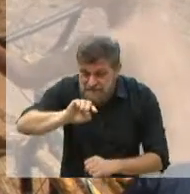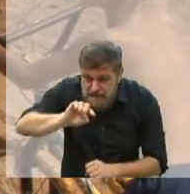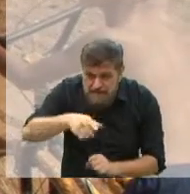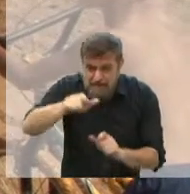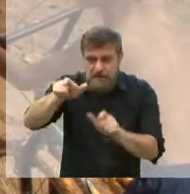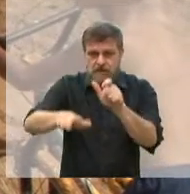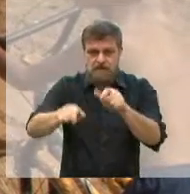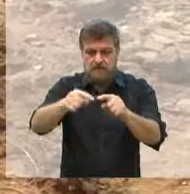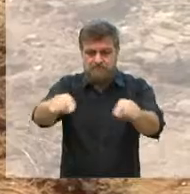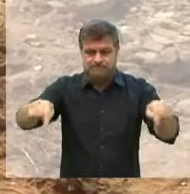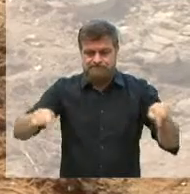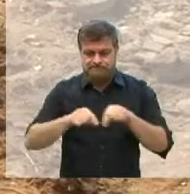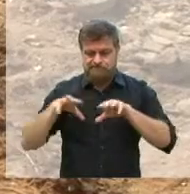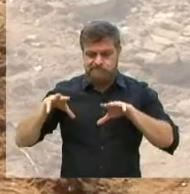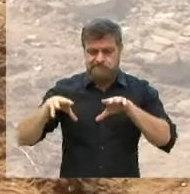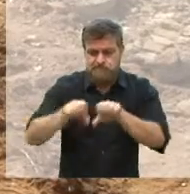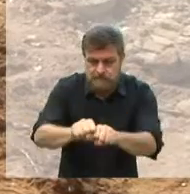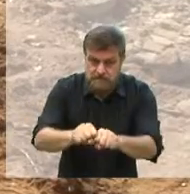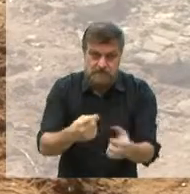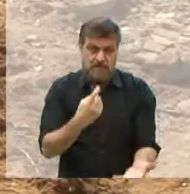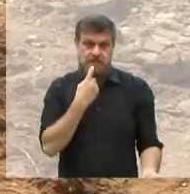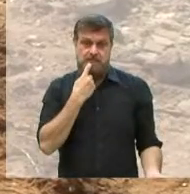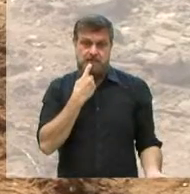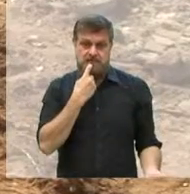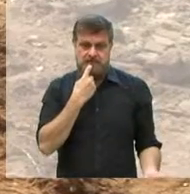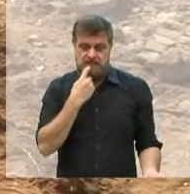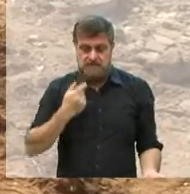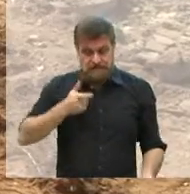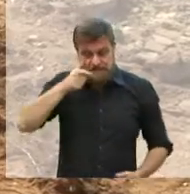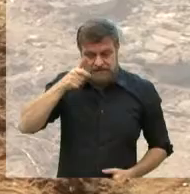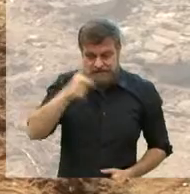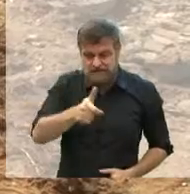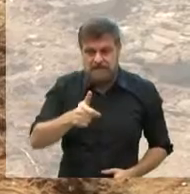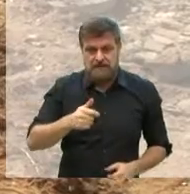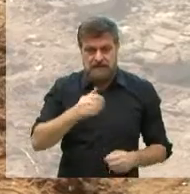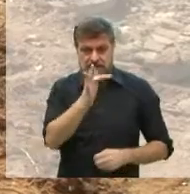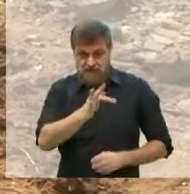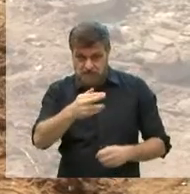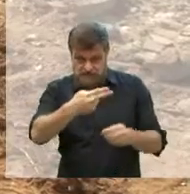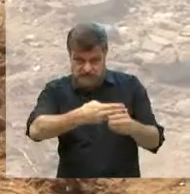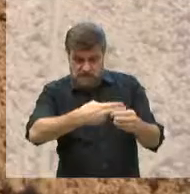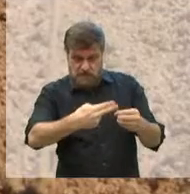habitantes dentro da cidade de Campinas. E é interessante avaliar que a Unicamp